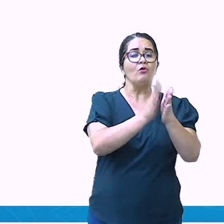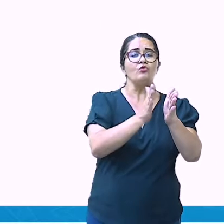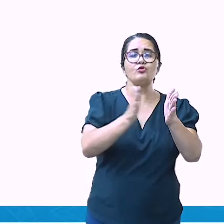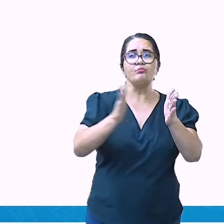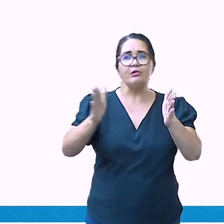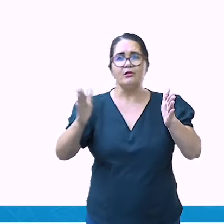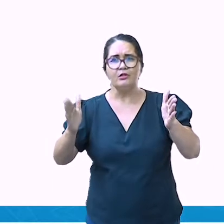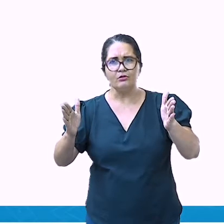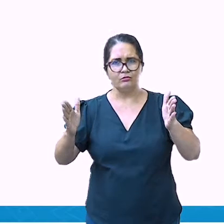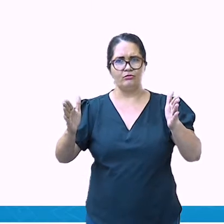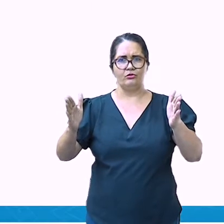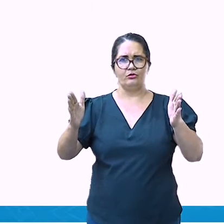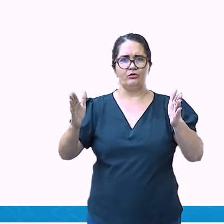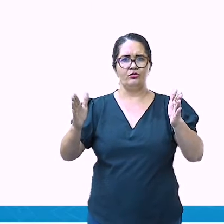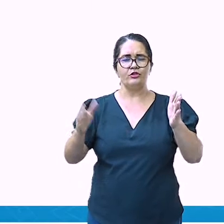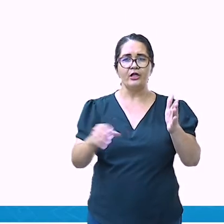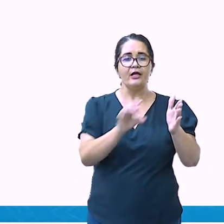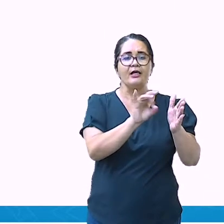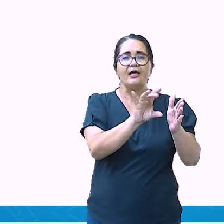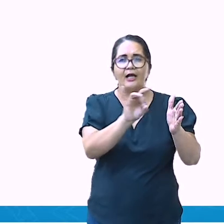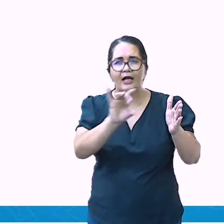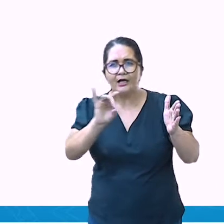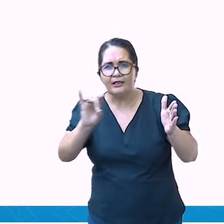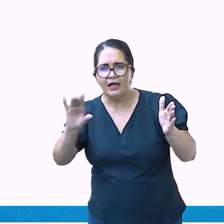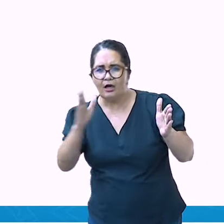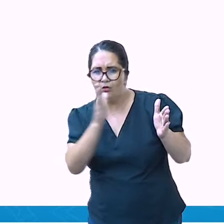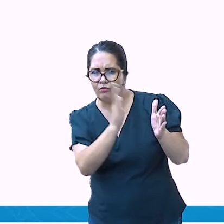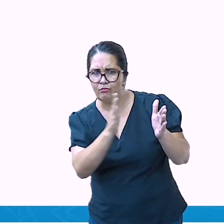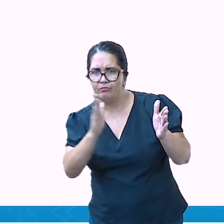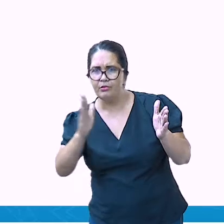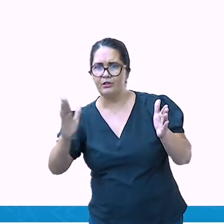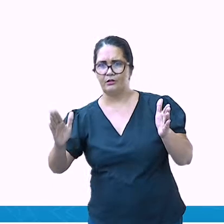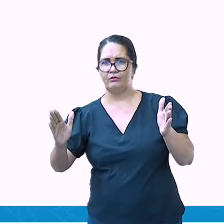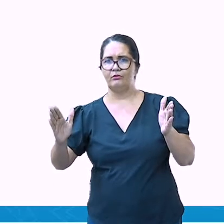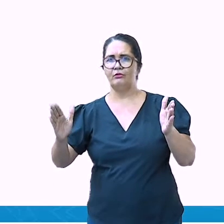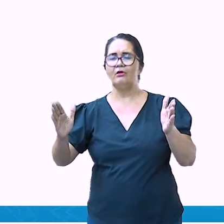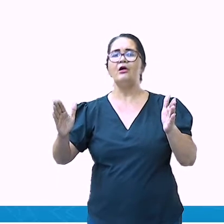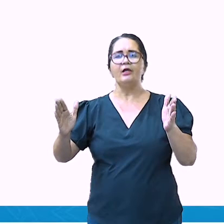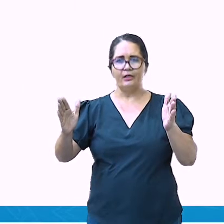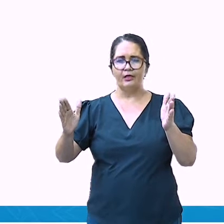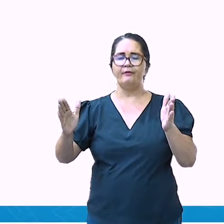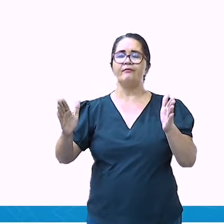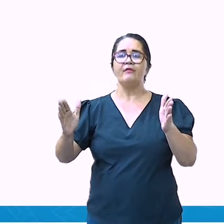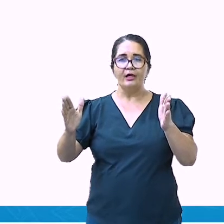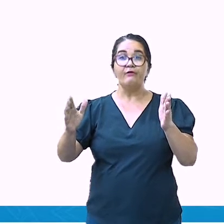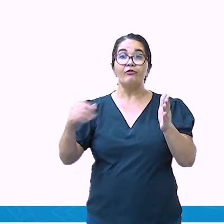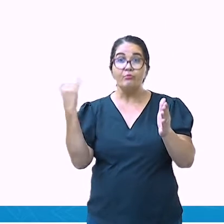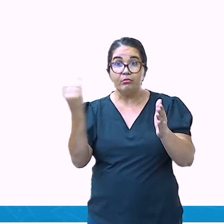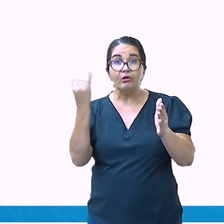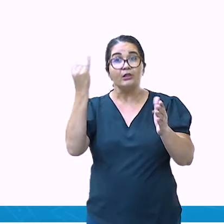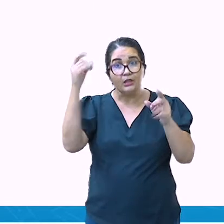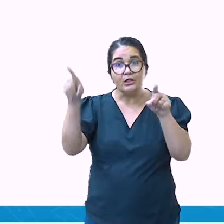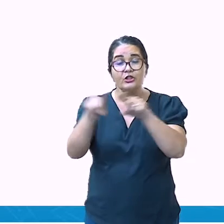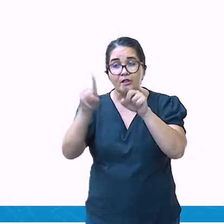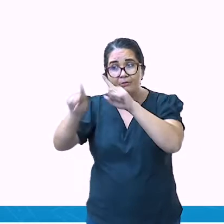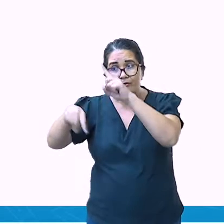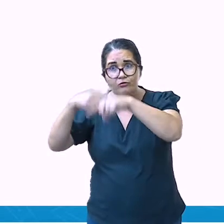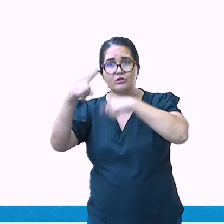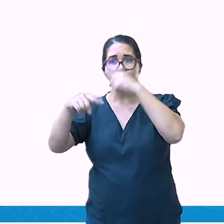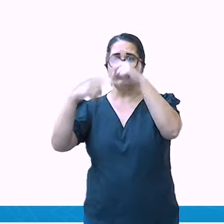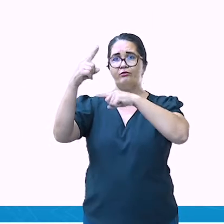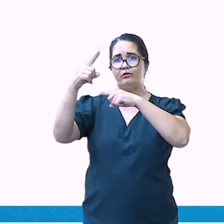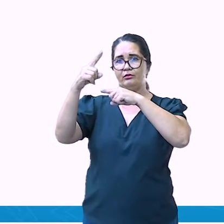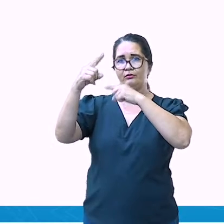se invadindo cada vez mais, foi se descobrindo cada vez mais. Depois aqui do ciclo de